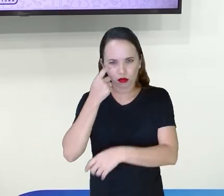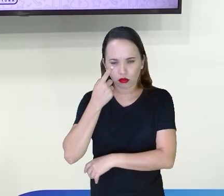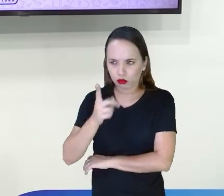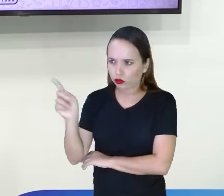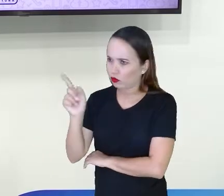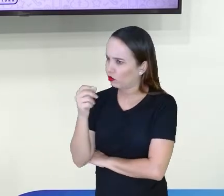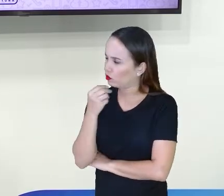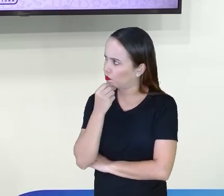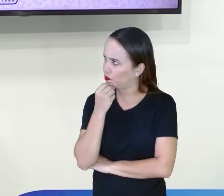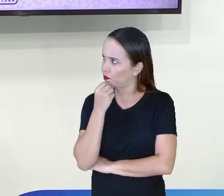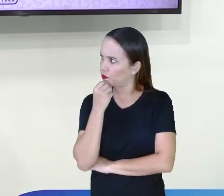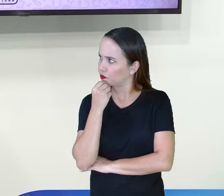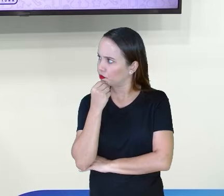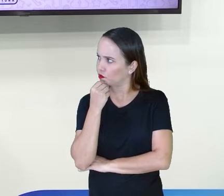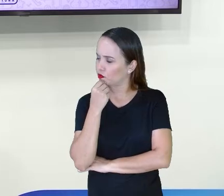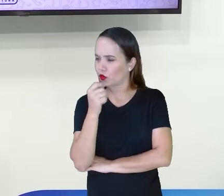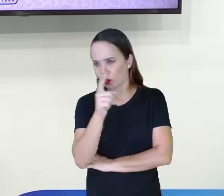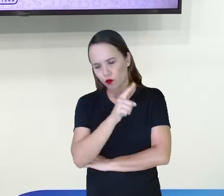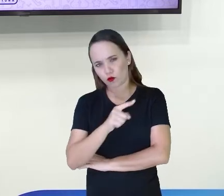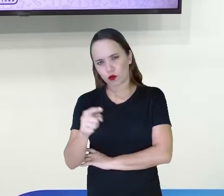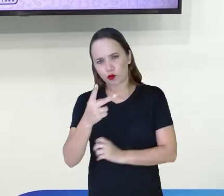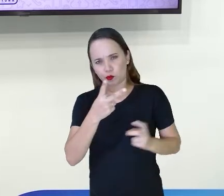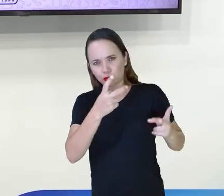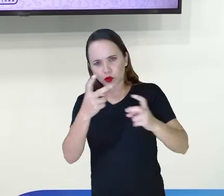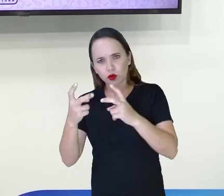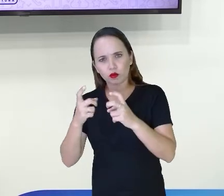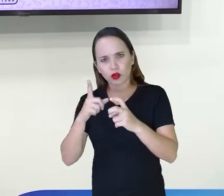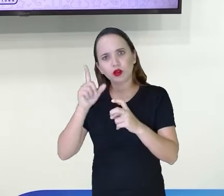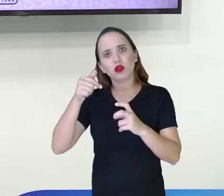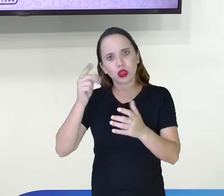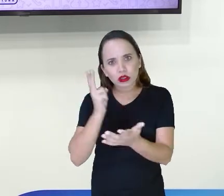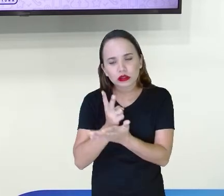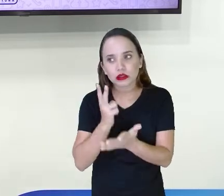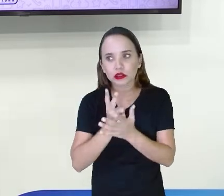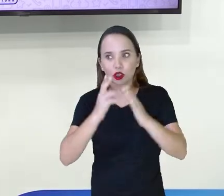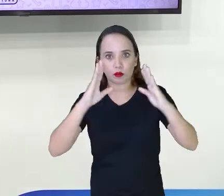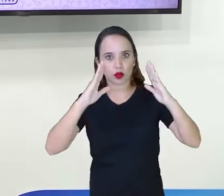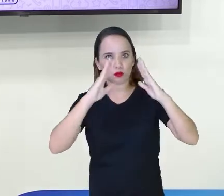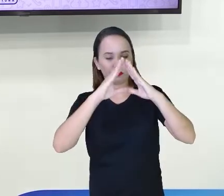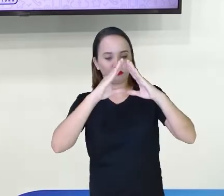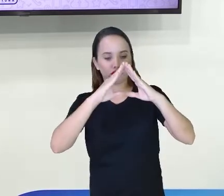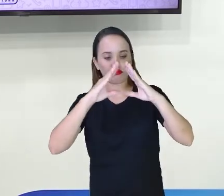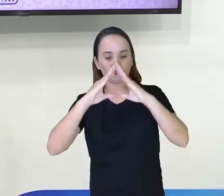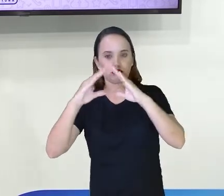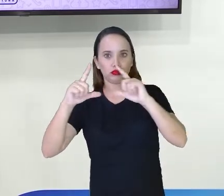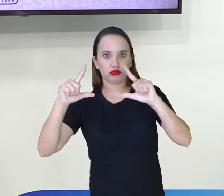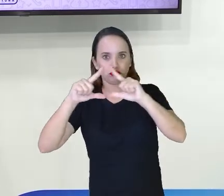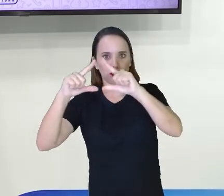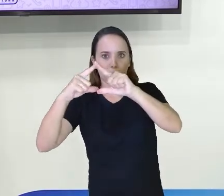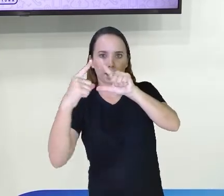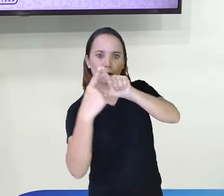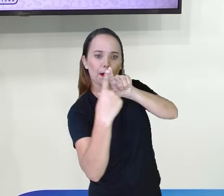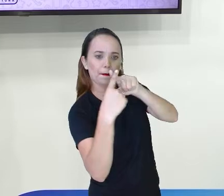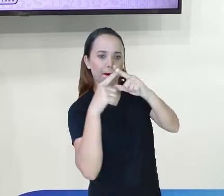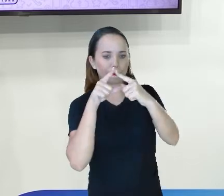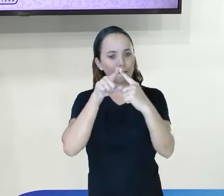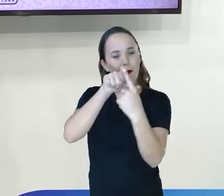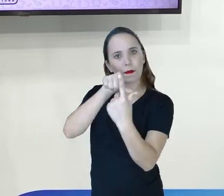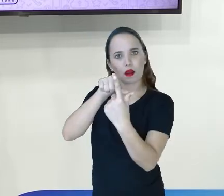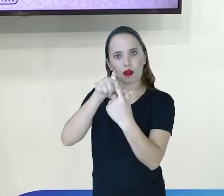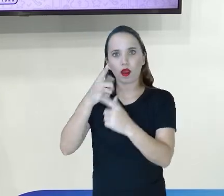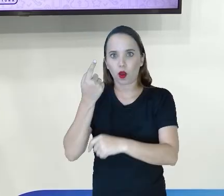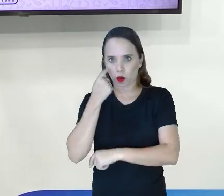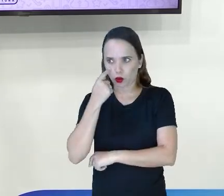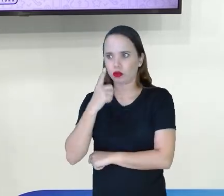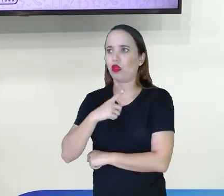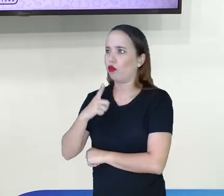Viu que as faces laterais sempre serão triangulares? Eu tenho o mesmo vértice, que é o ponto de encontro